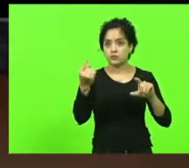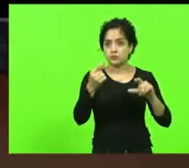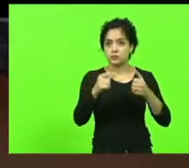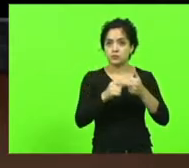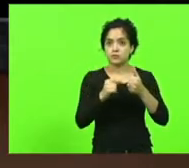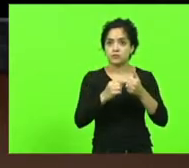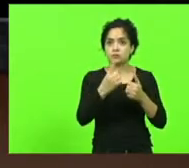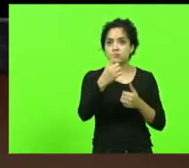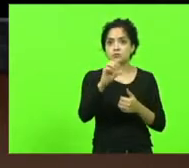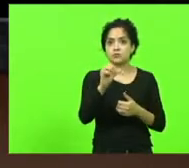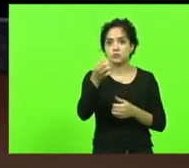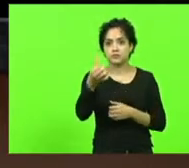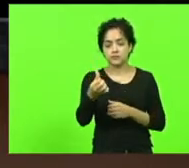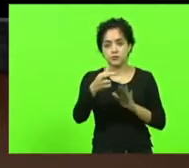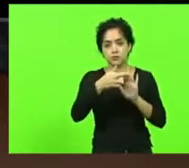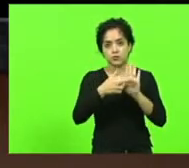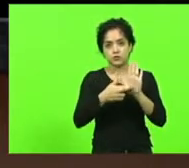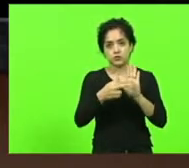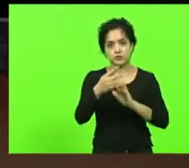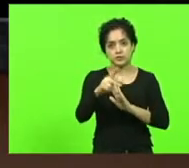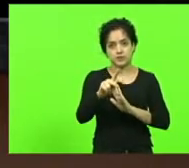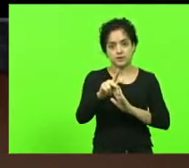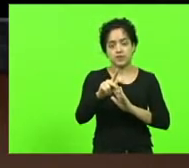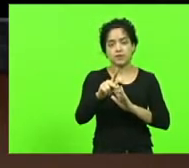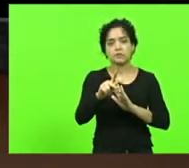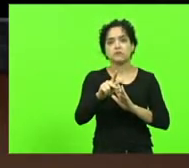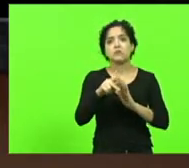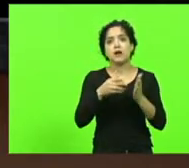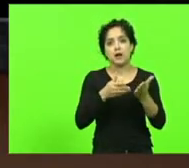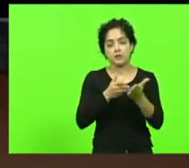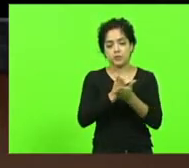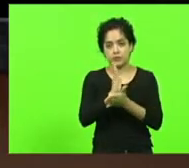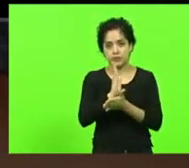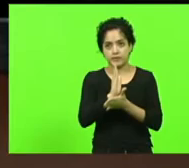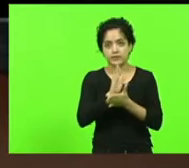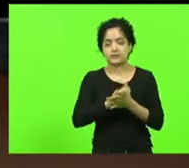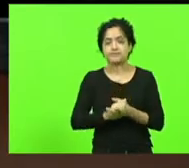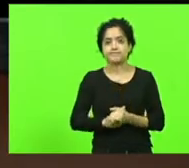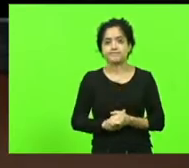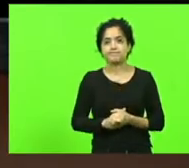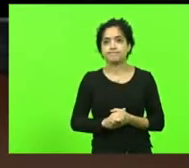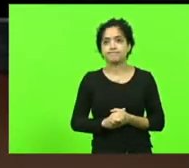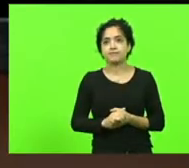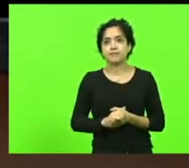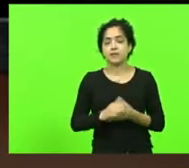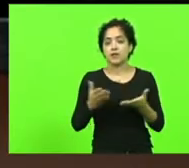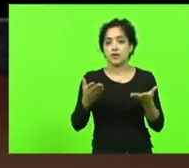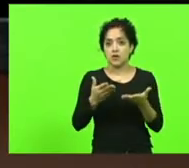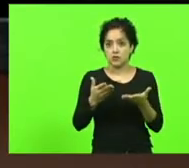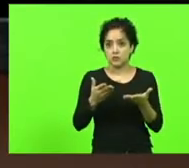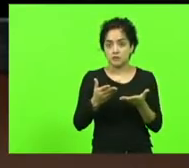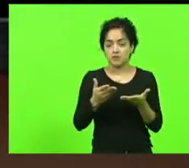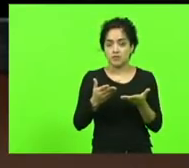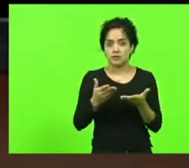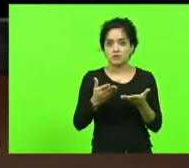artigo 106 do regimento interno, o senhor presidente deu por aprovadas. Houve a solicitação